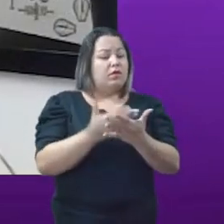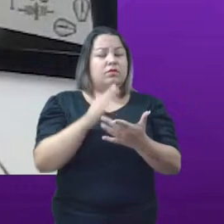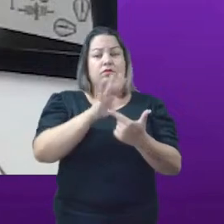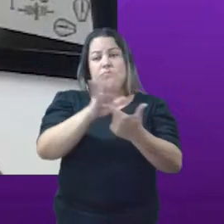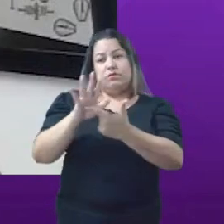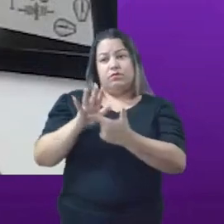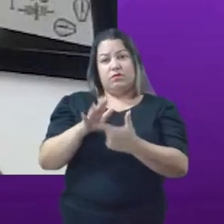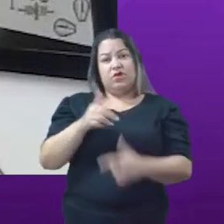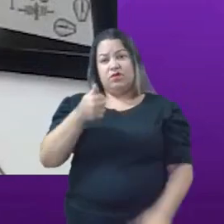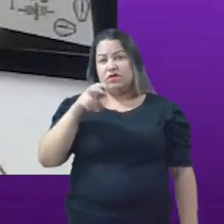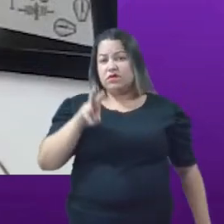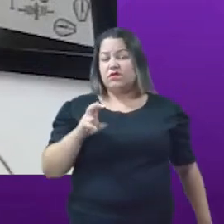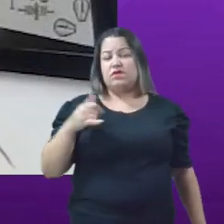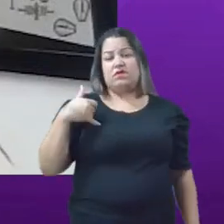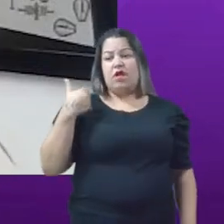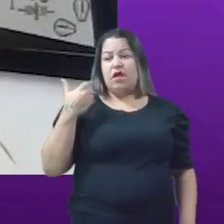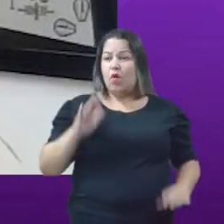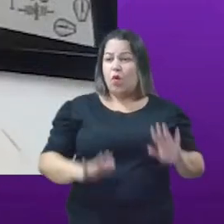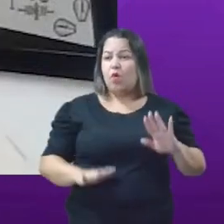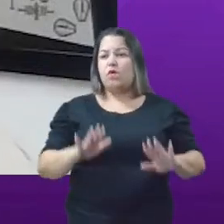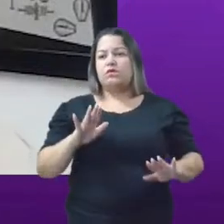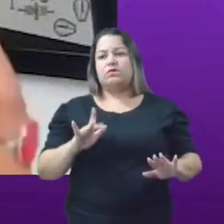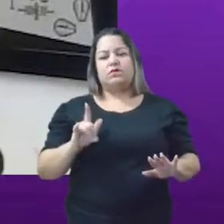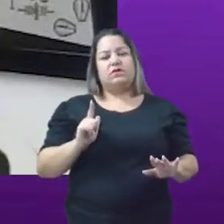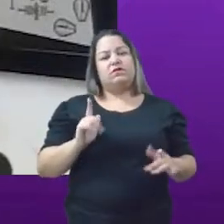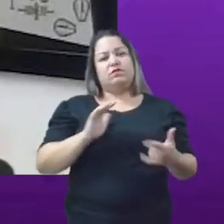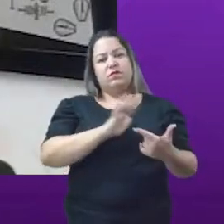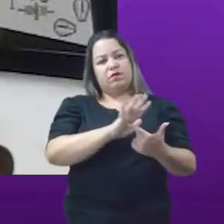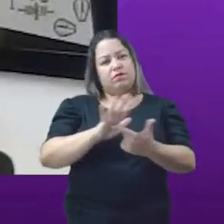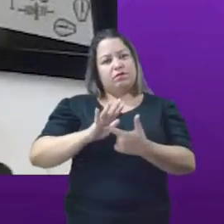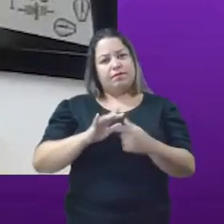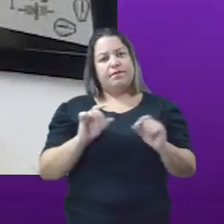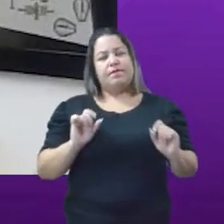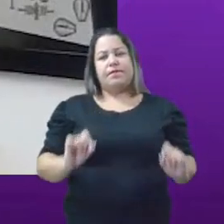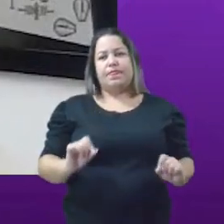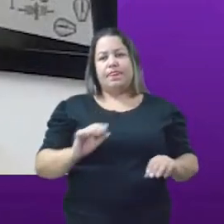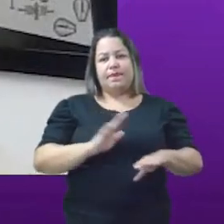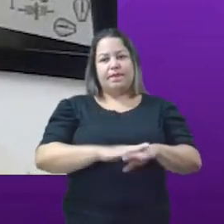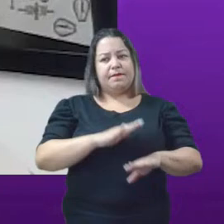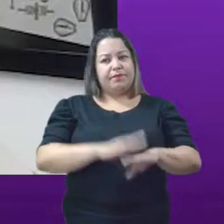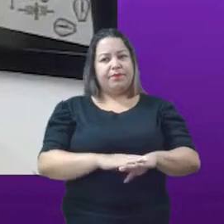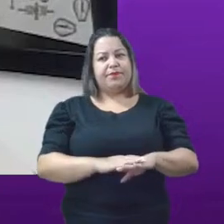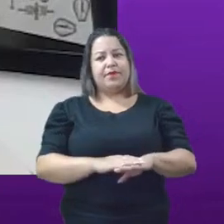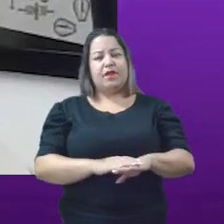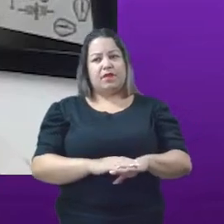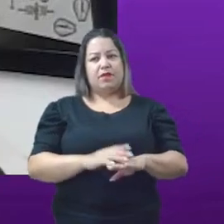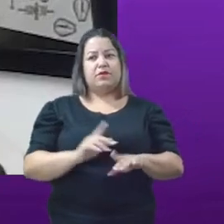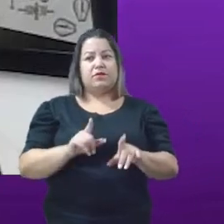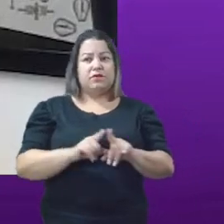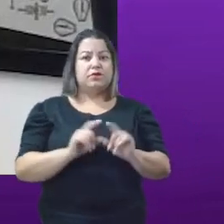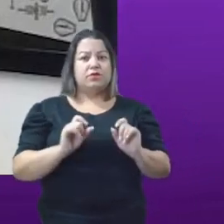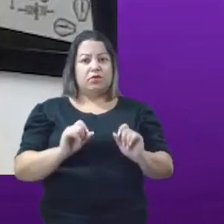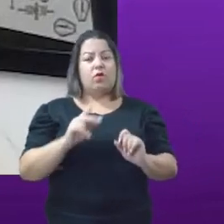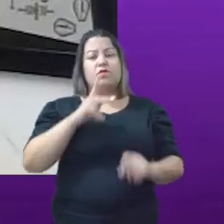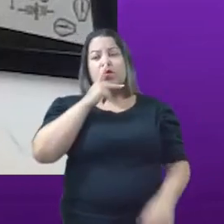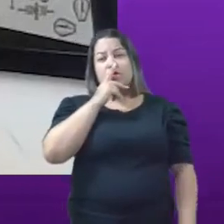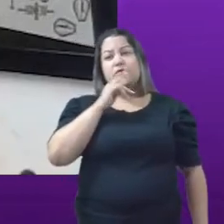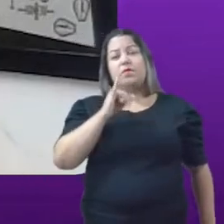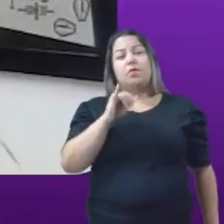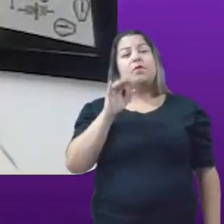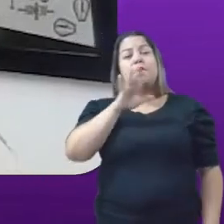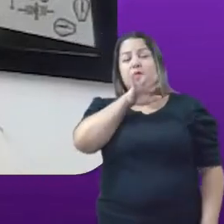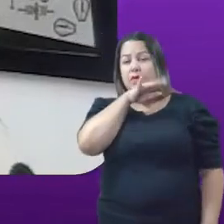meninos de 15 anos, mais ou menos, têm se mostrado mais conservadores que seus pais, e pior,